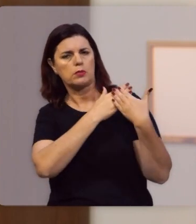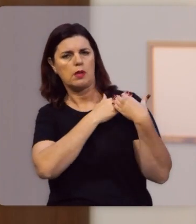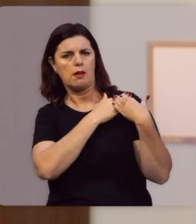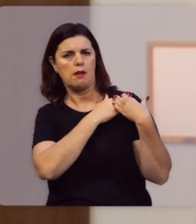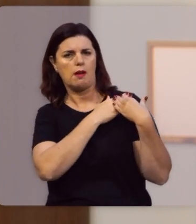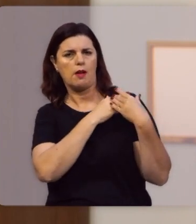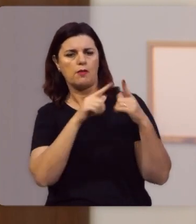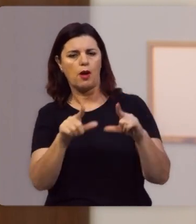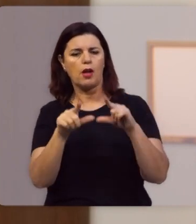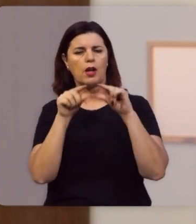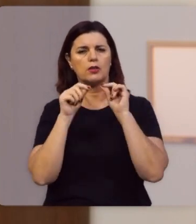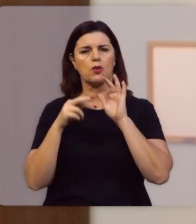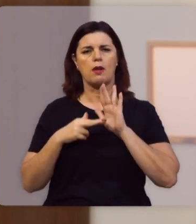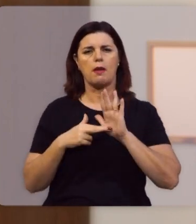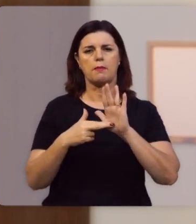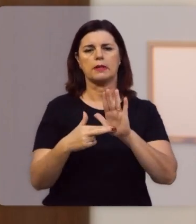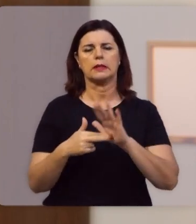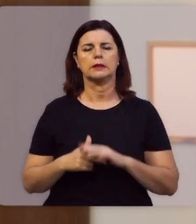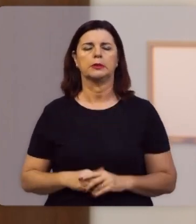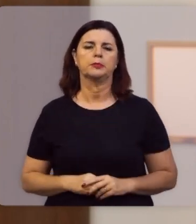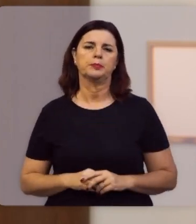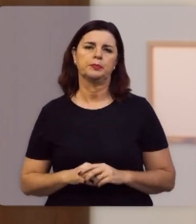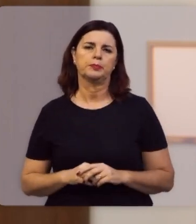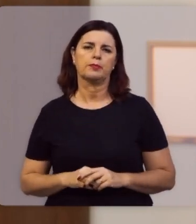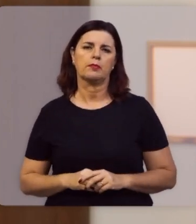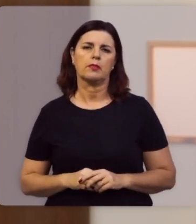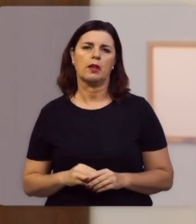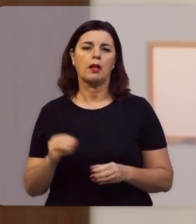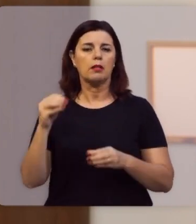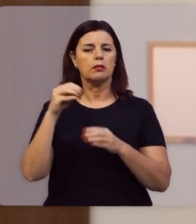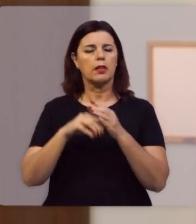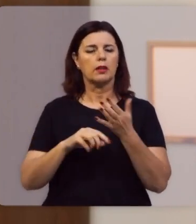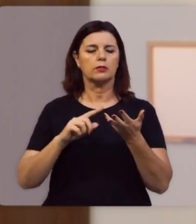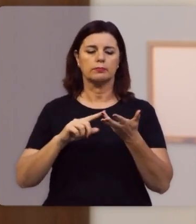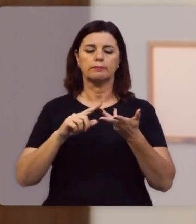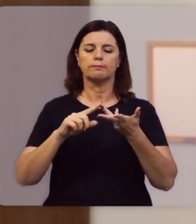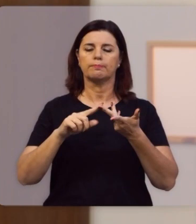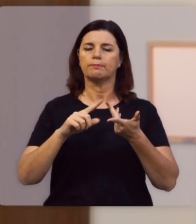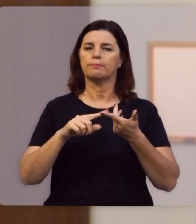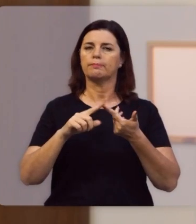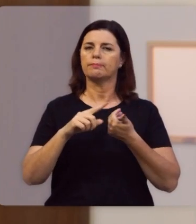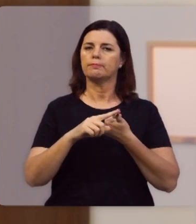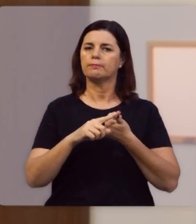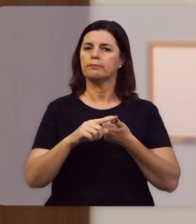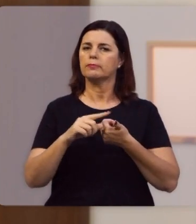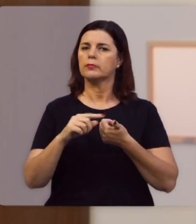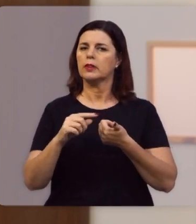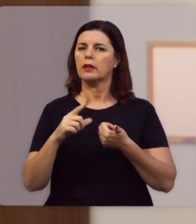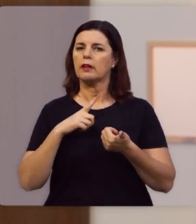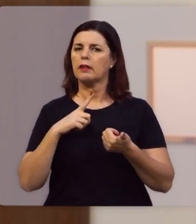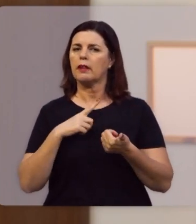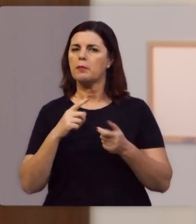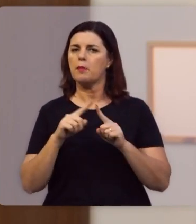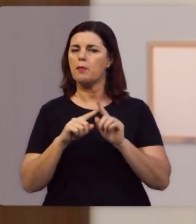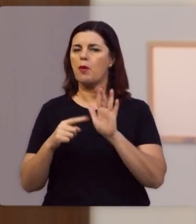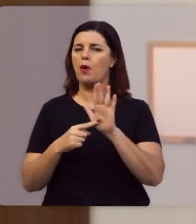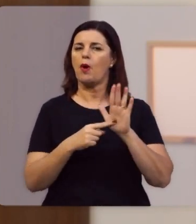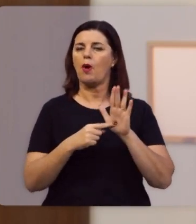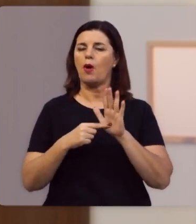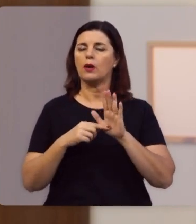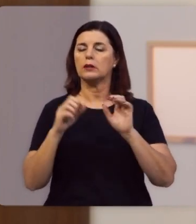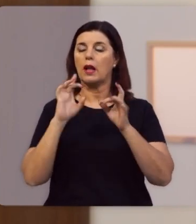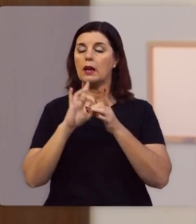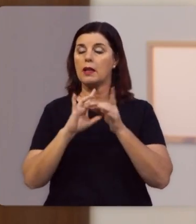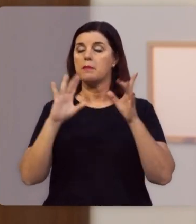de escolher os seus representantes dentro de critérios que pau tem a liberdade de